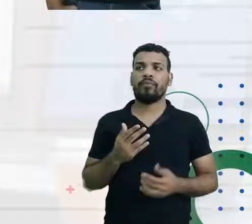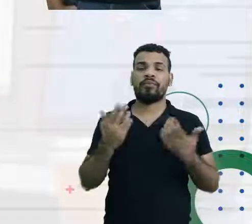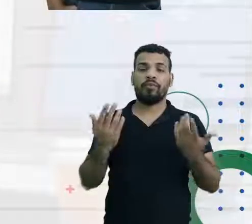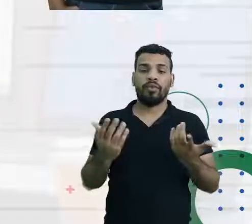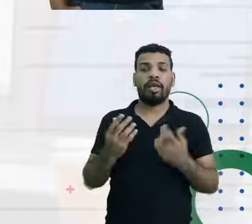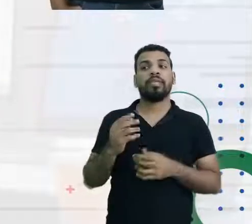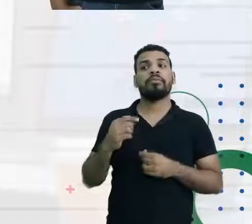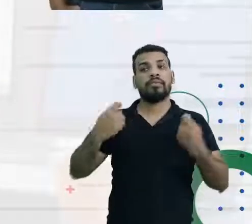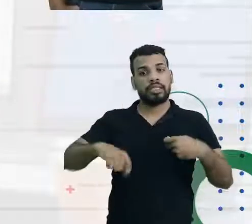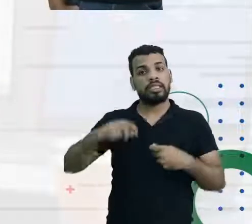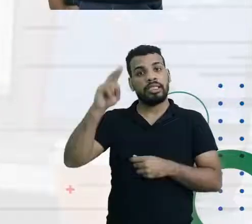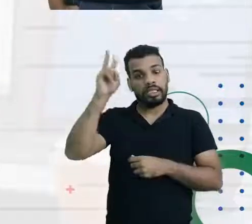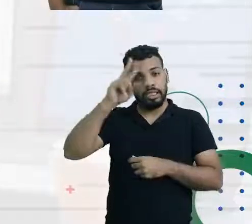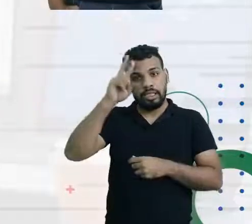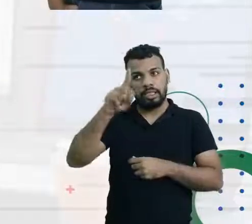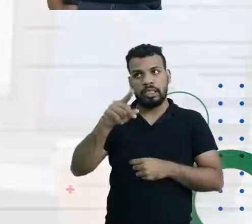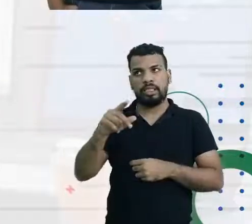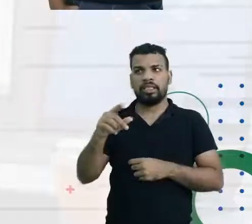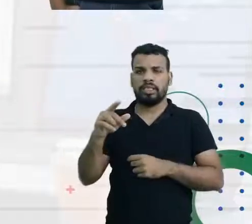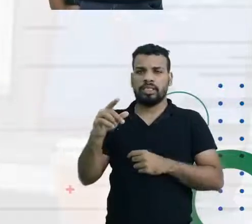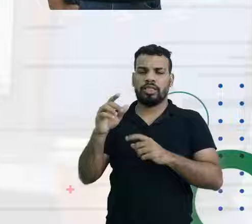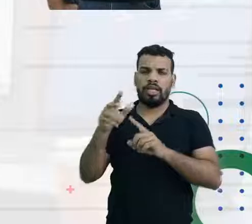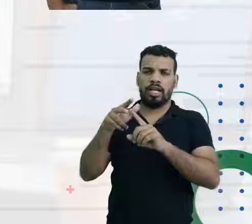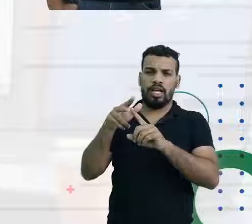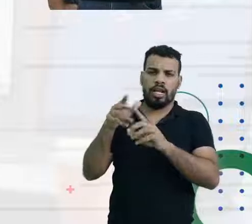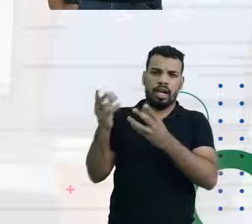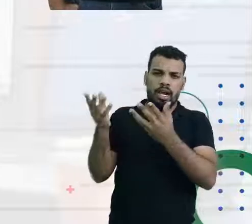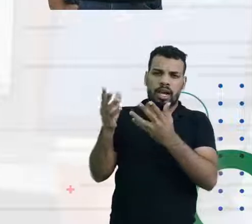bom a gente sempre lembrar de desligar essa ferramenta, né?